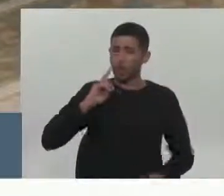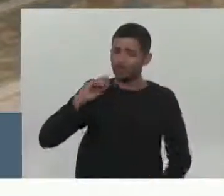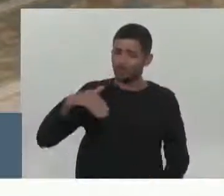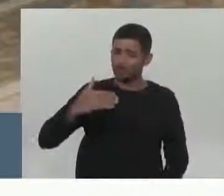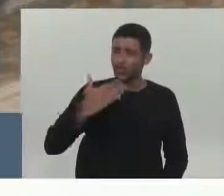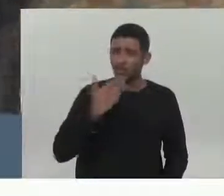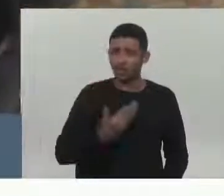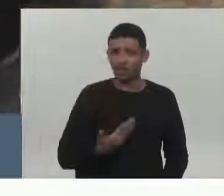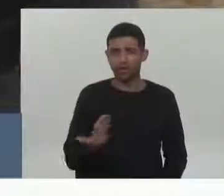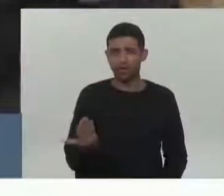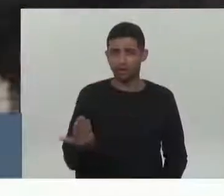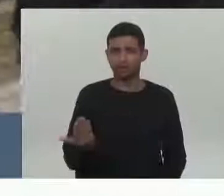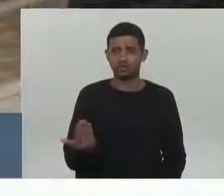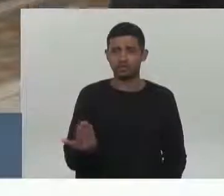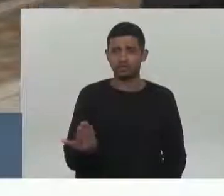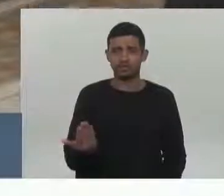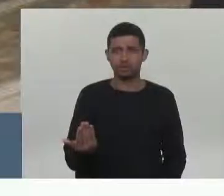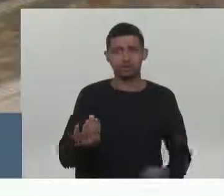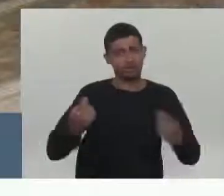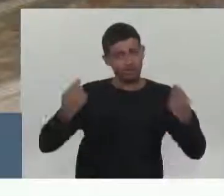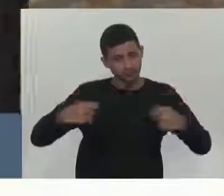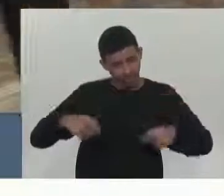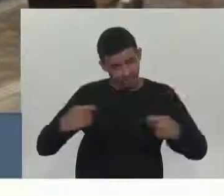é preciso